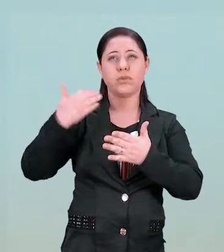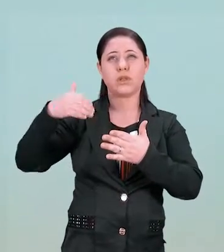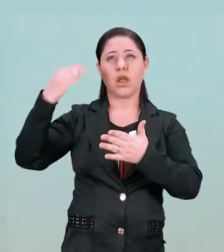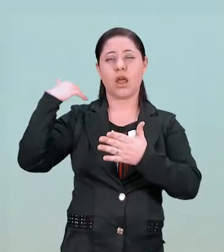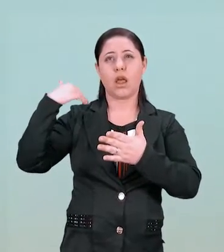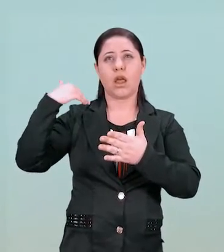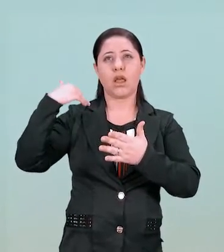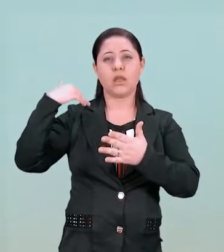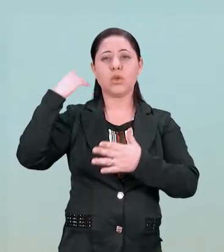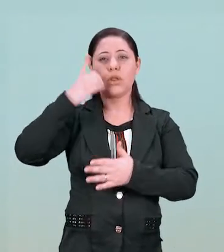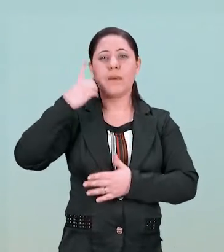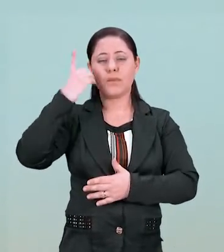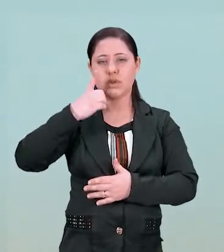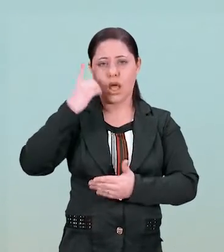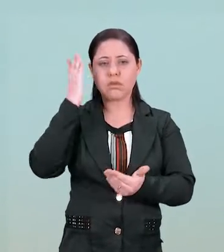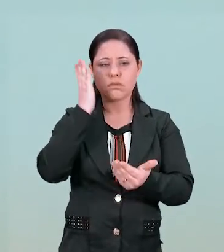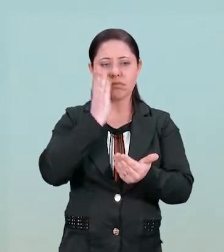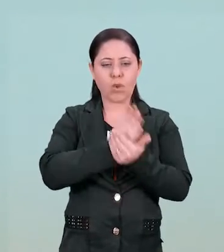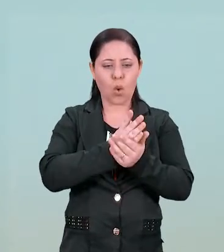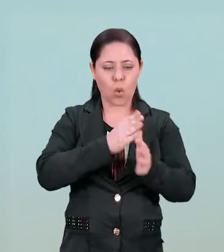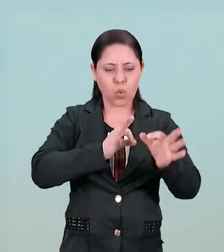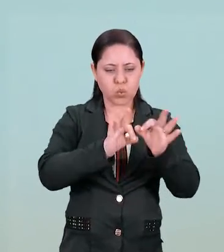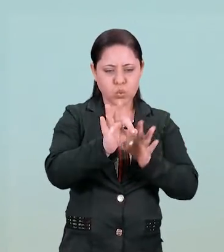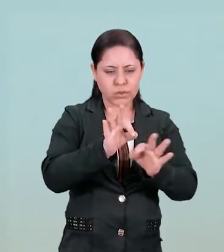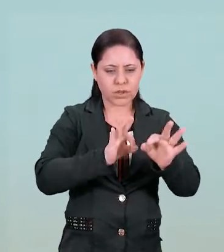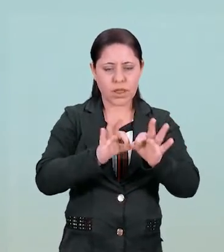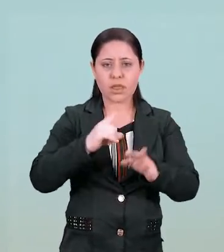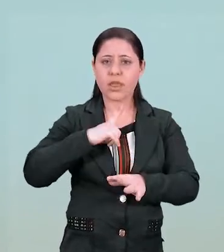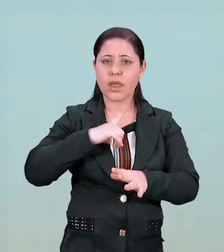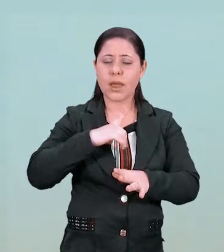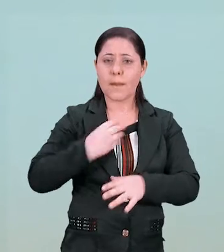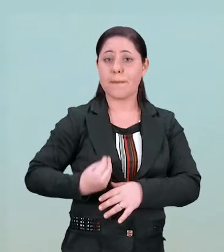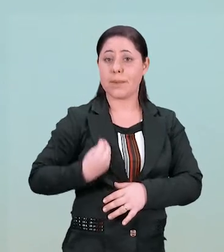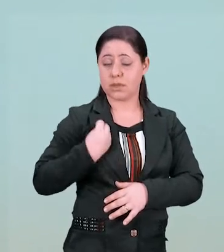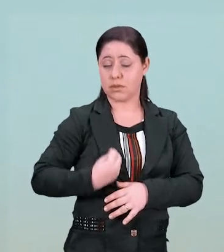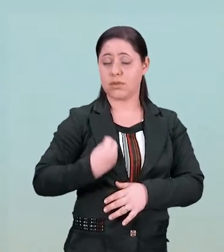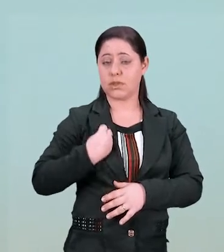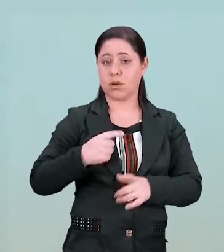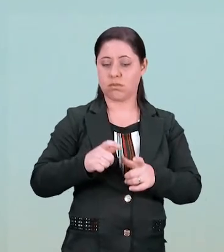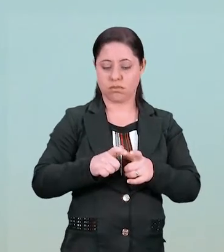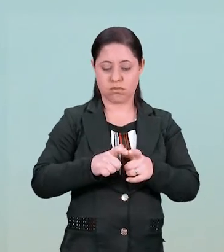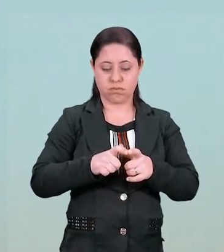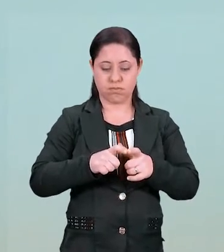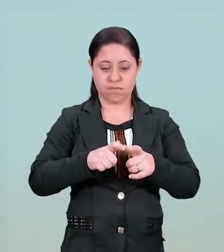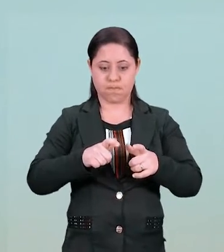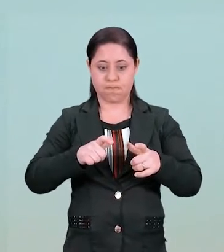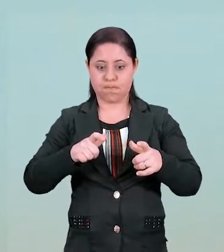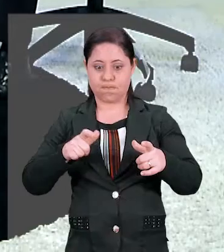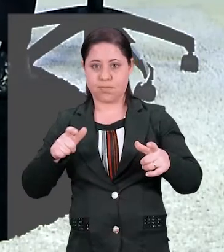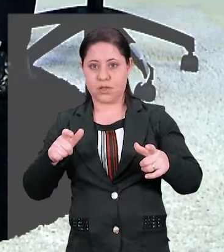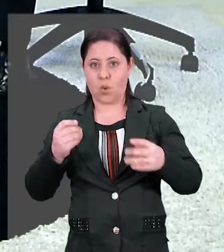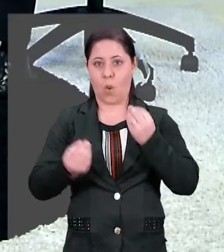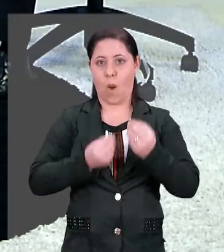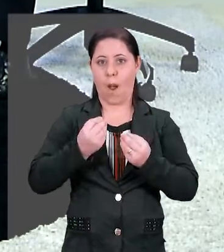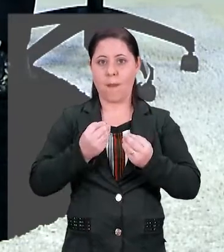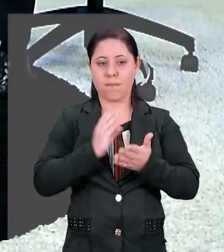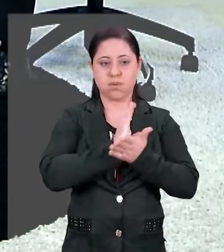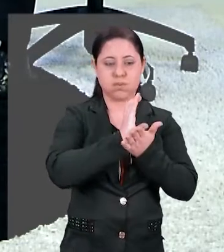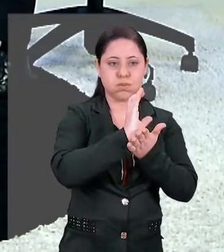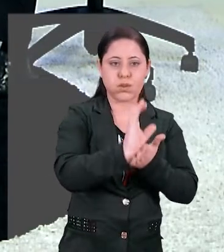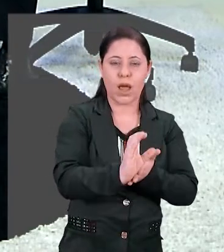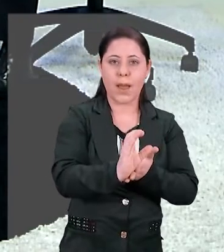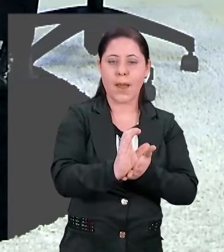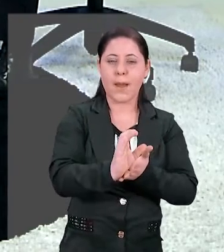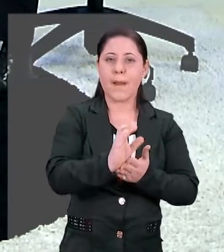pasta, em ter uma participação maior da União, robustecendo as polícias federal, rodoviária federal,